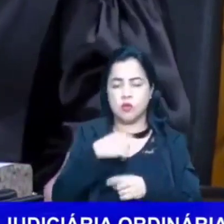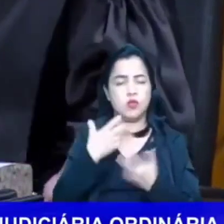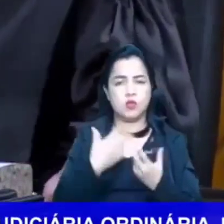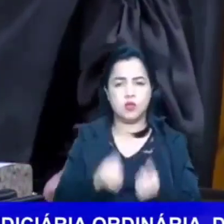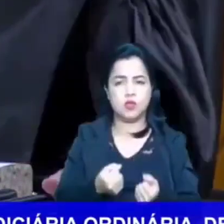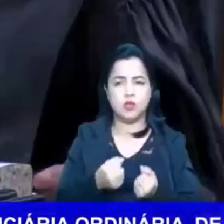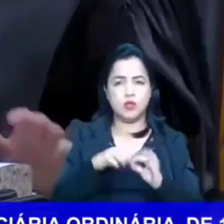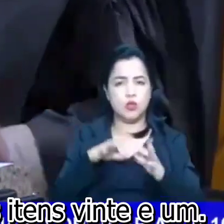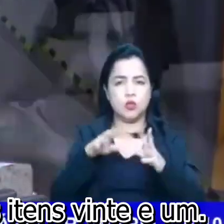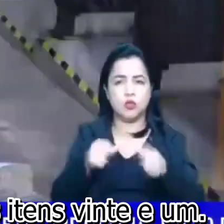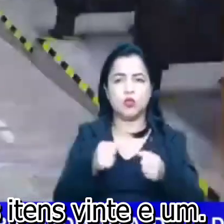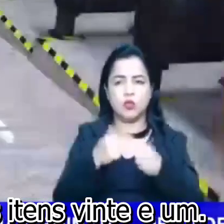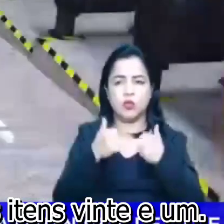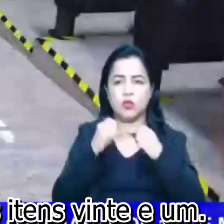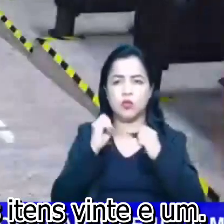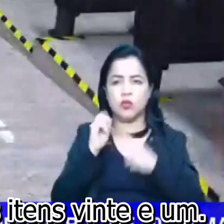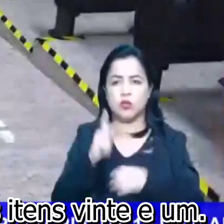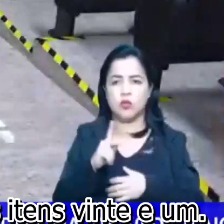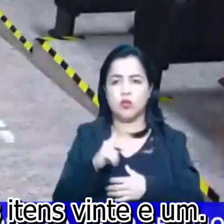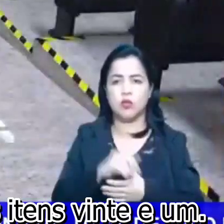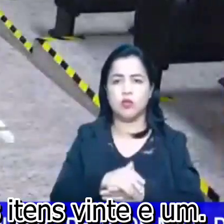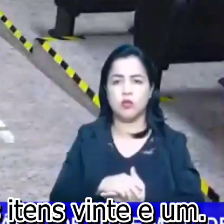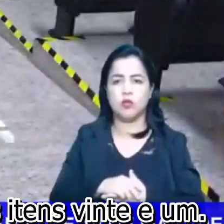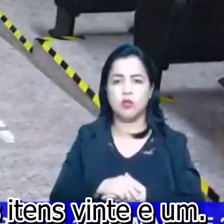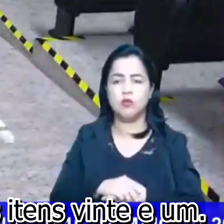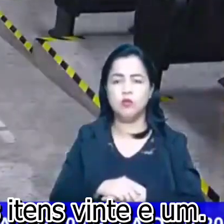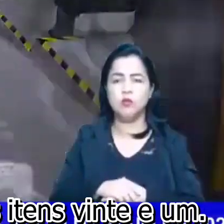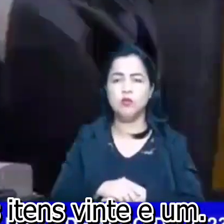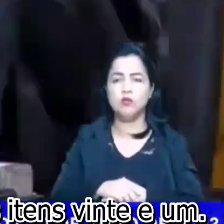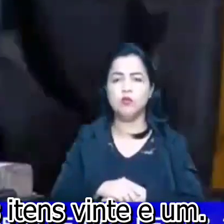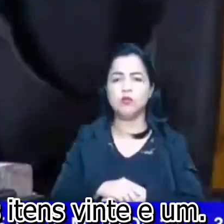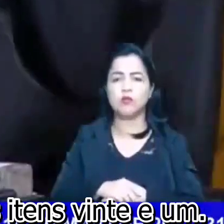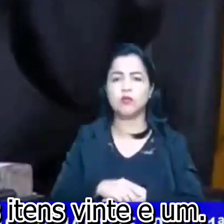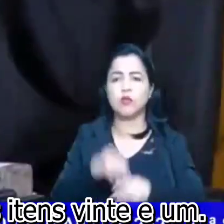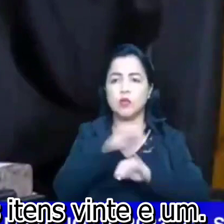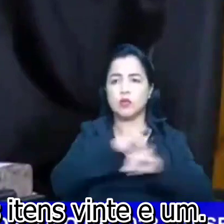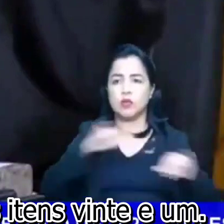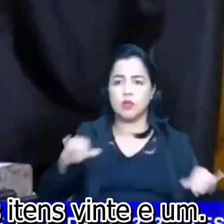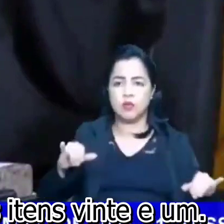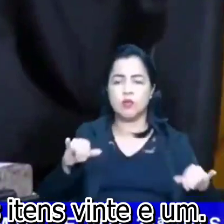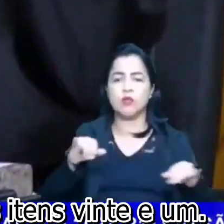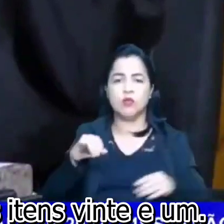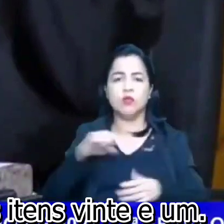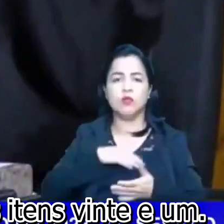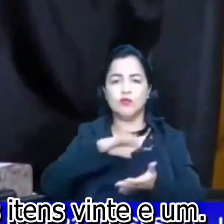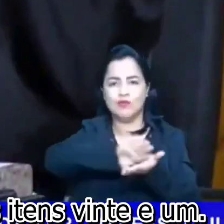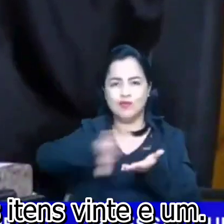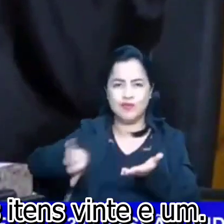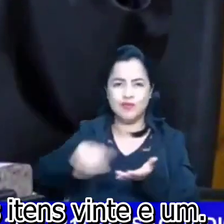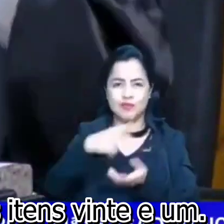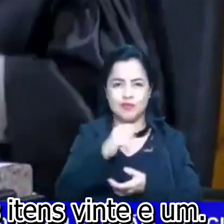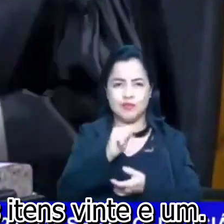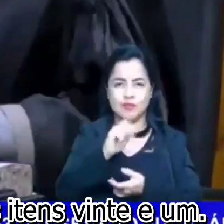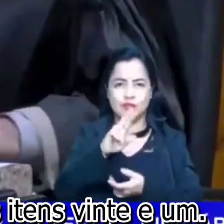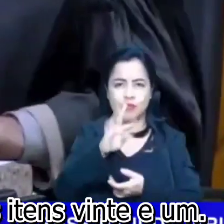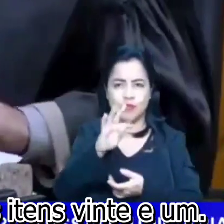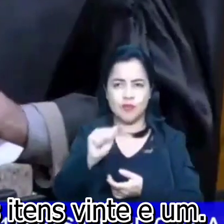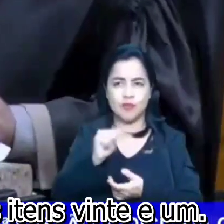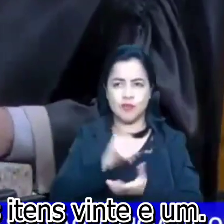contas. Ok? Ok, então vamos anunciar a retirada de pauta dos